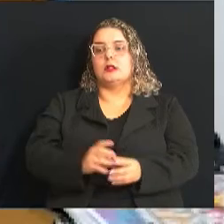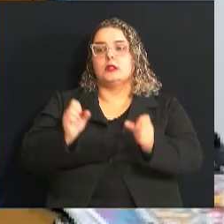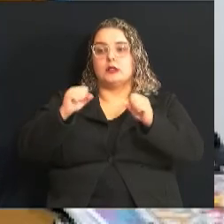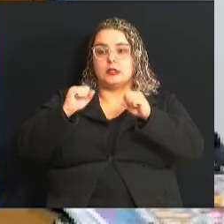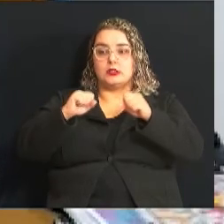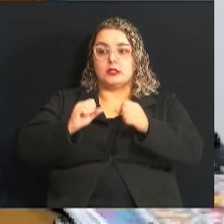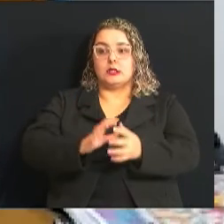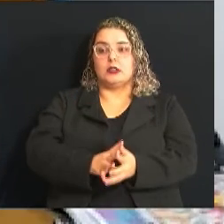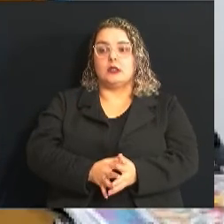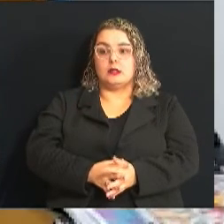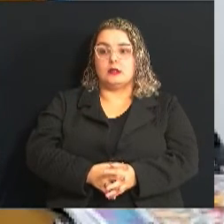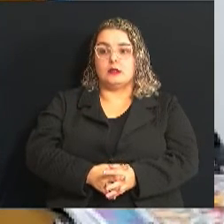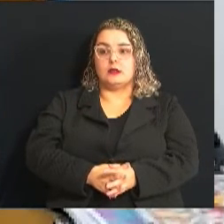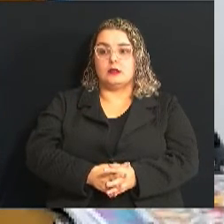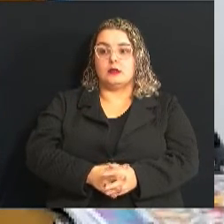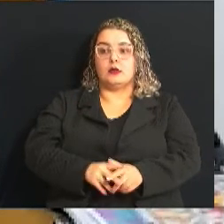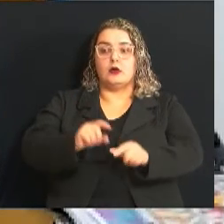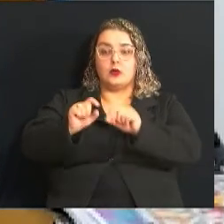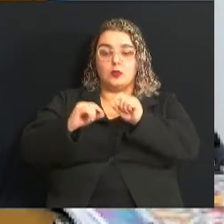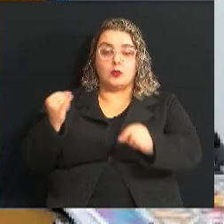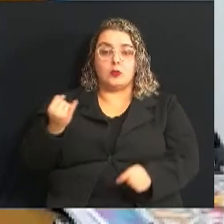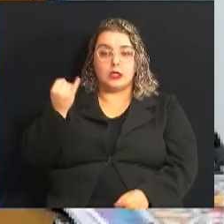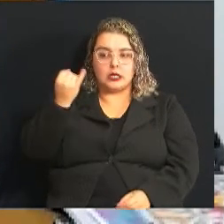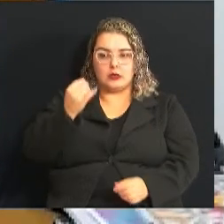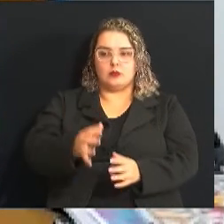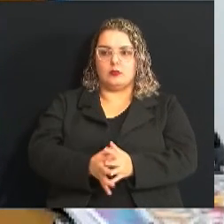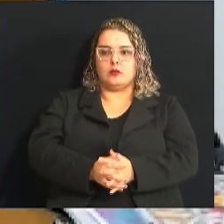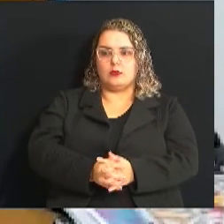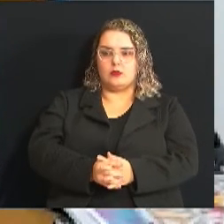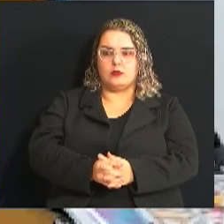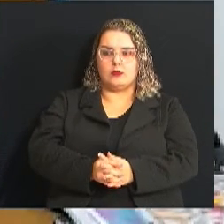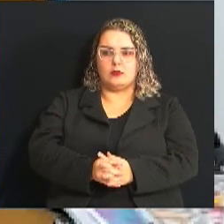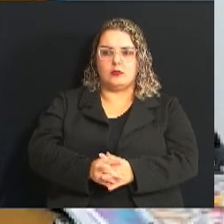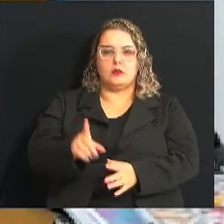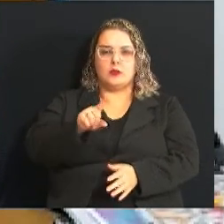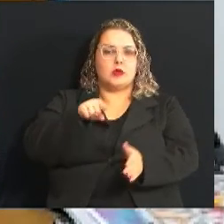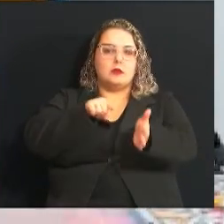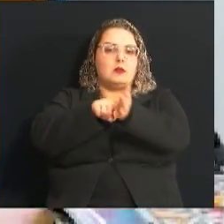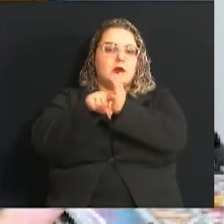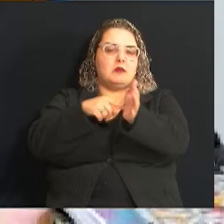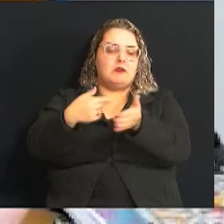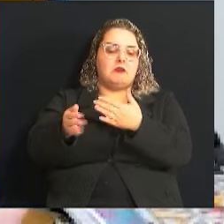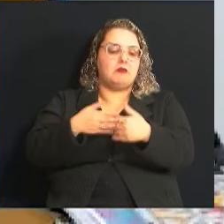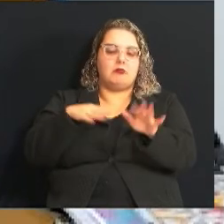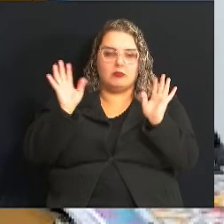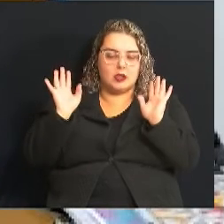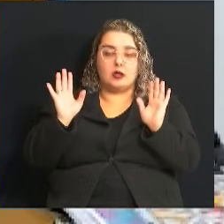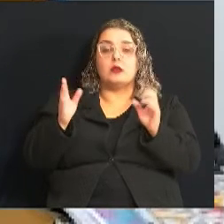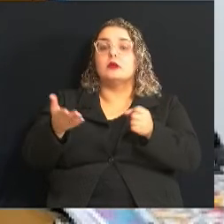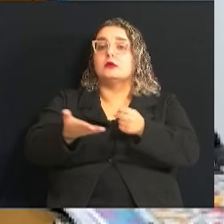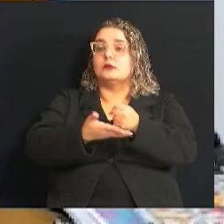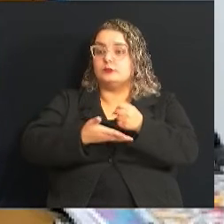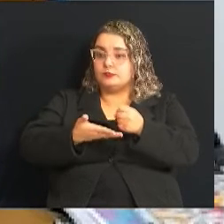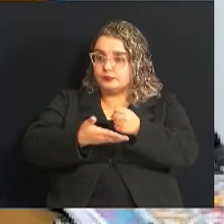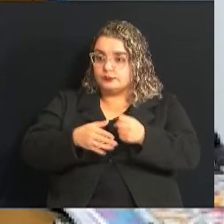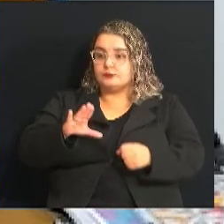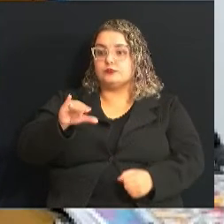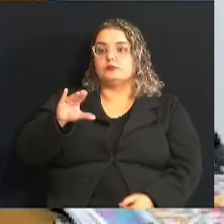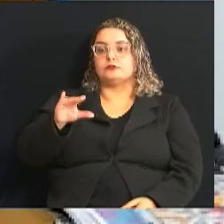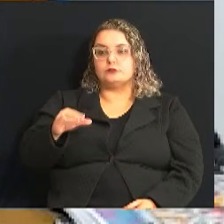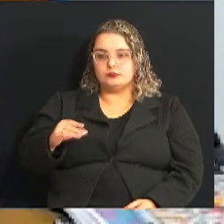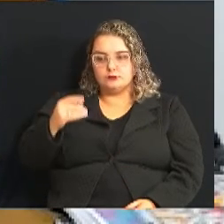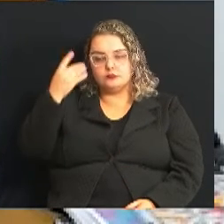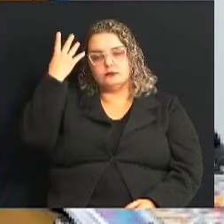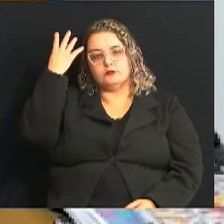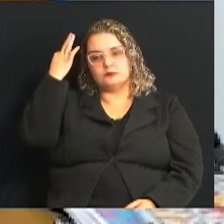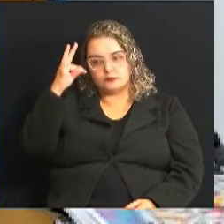Sim, sim. O que é importante, né? Não são perguntas aleatórias. Então, tudo é baseado em ciência, em teoria,